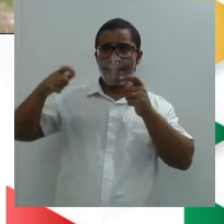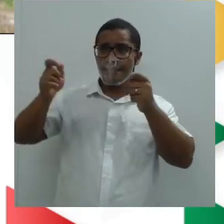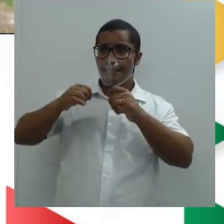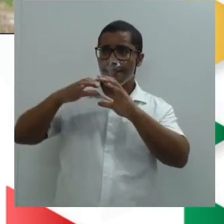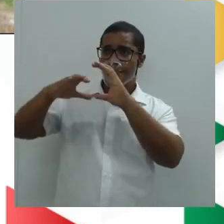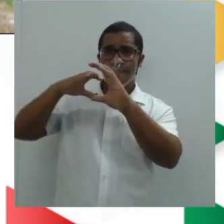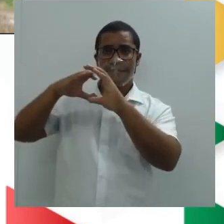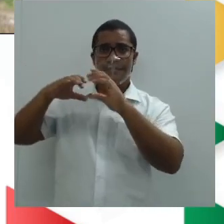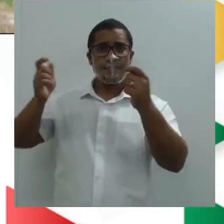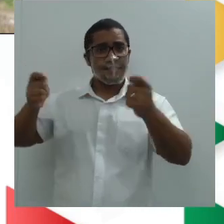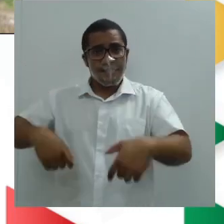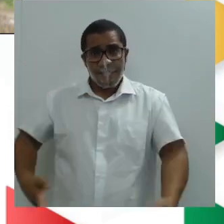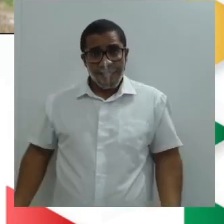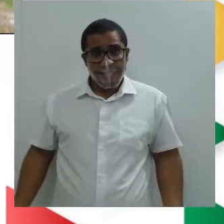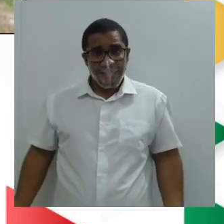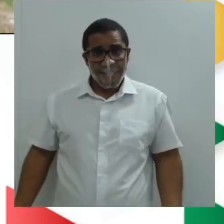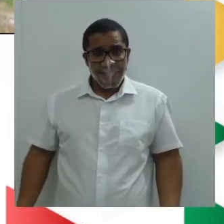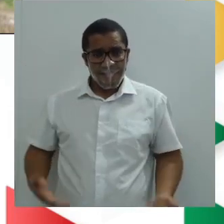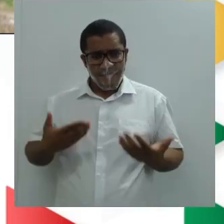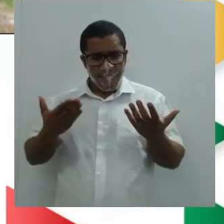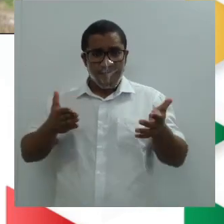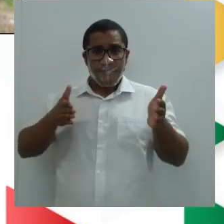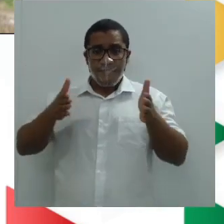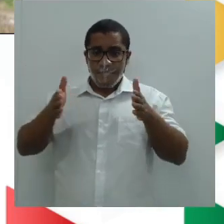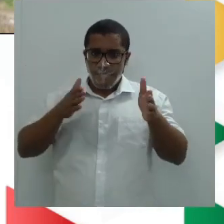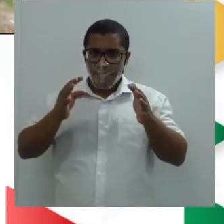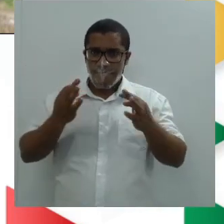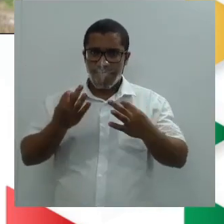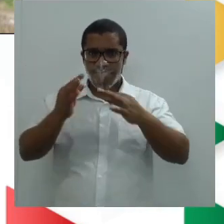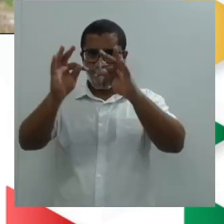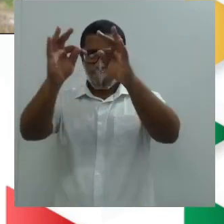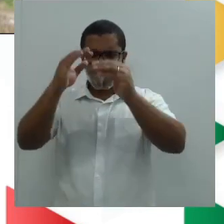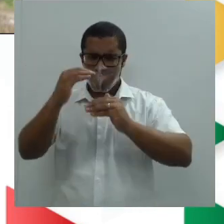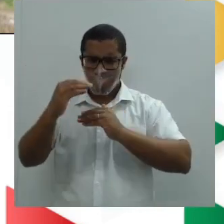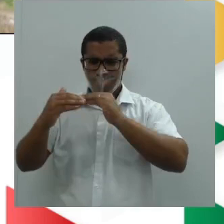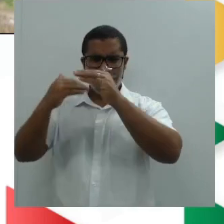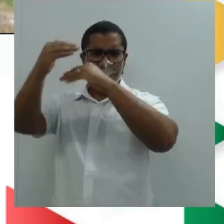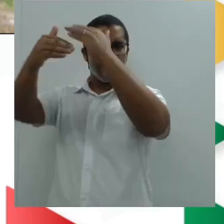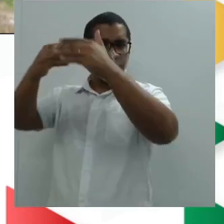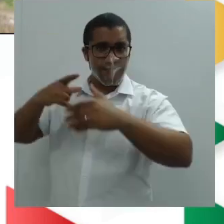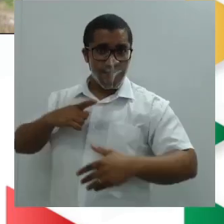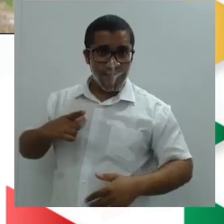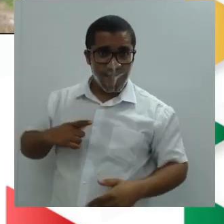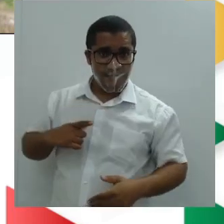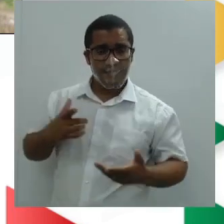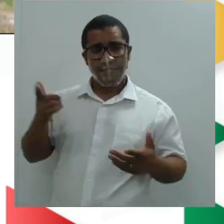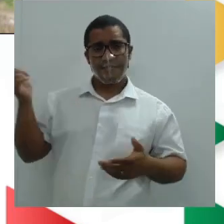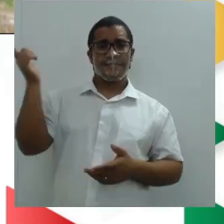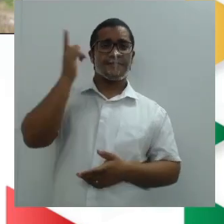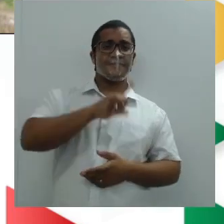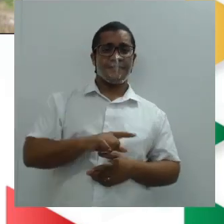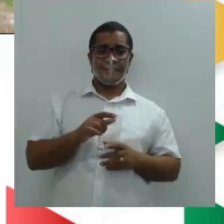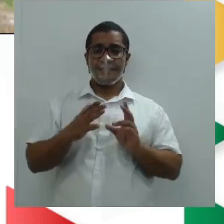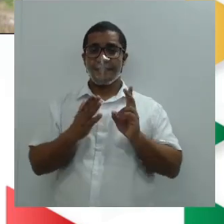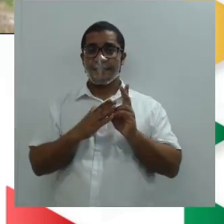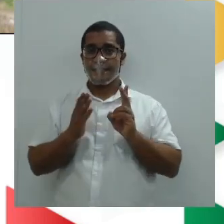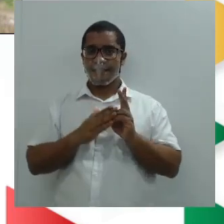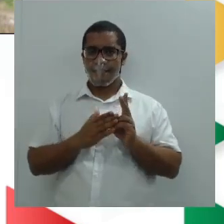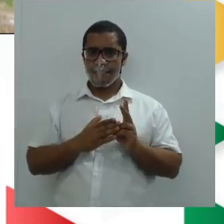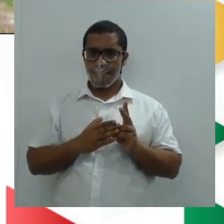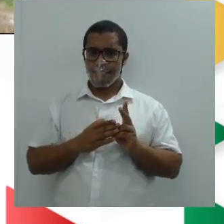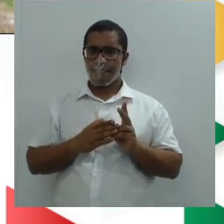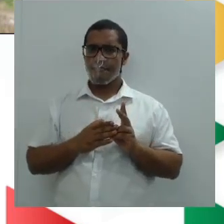Então, o momento tecnológico, o avanço da tecnologia proporcionou para os índios